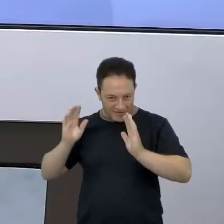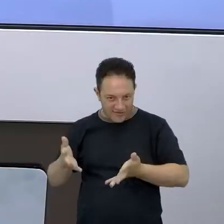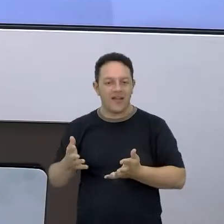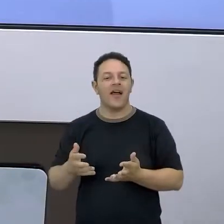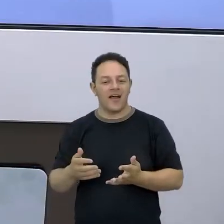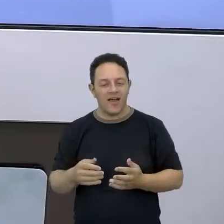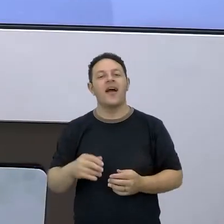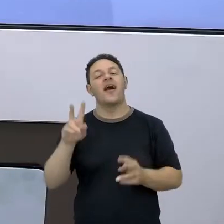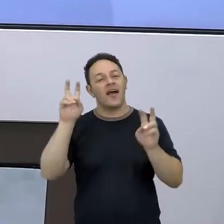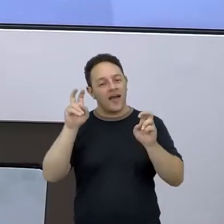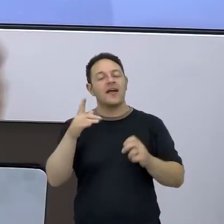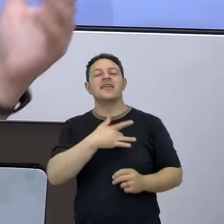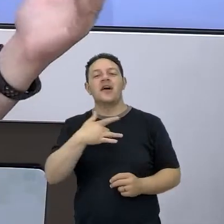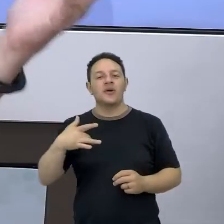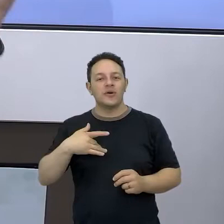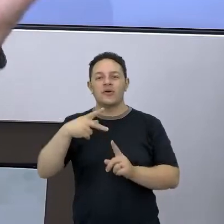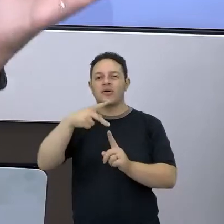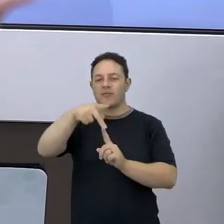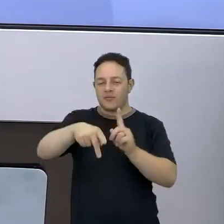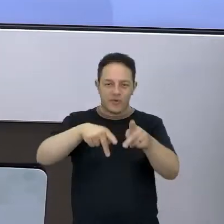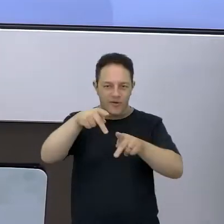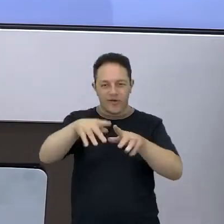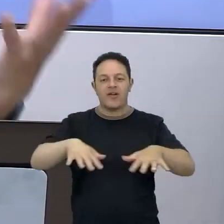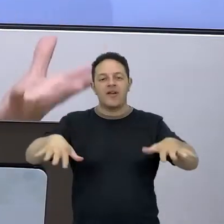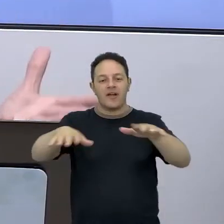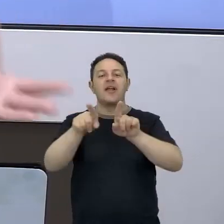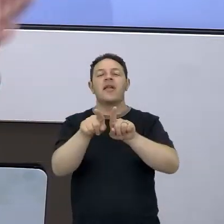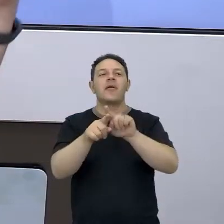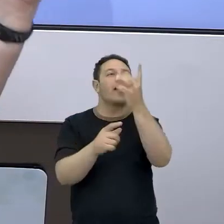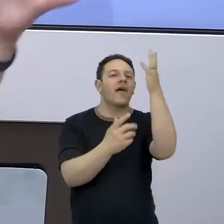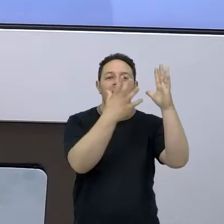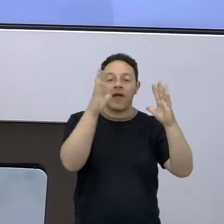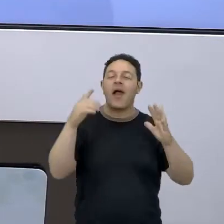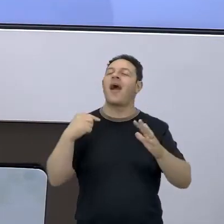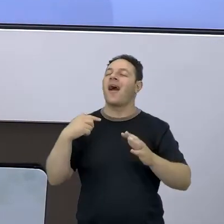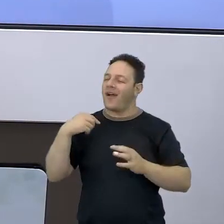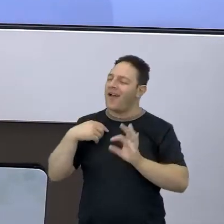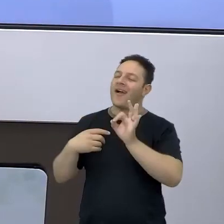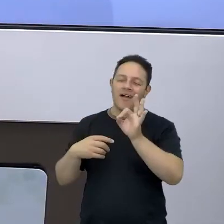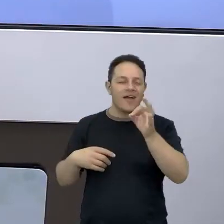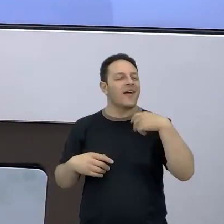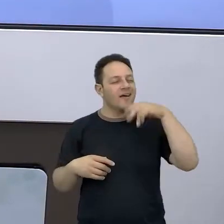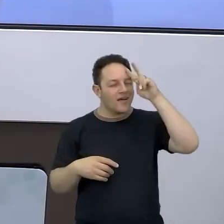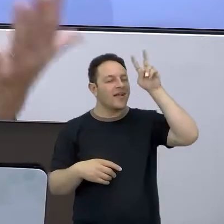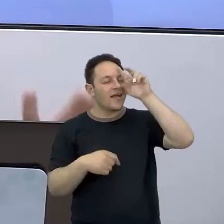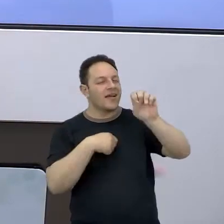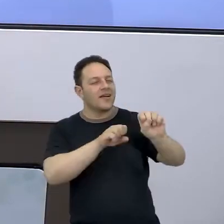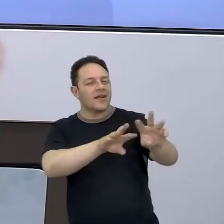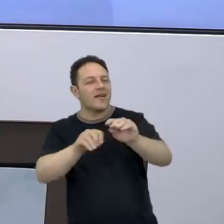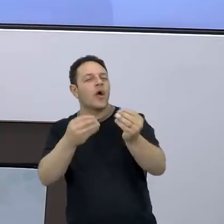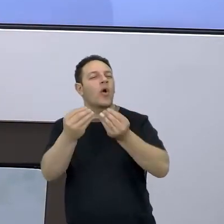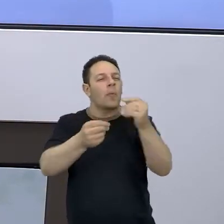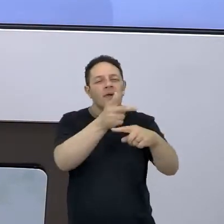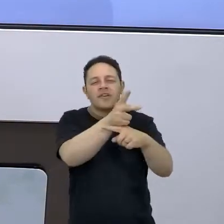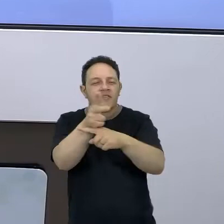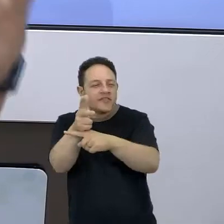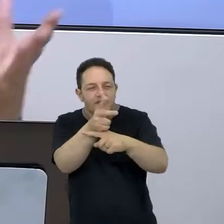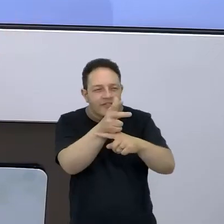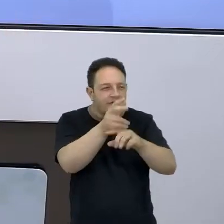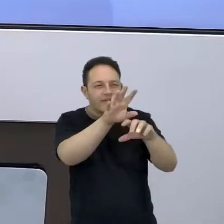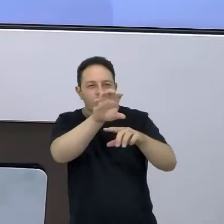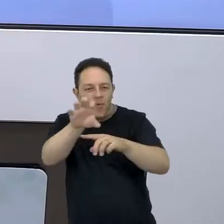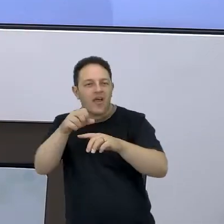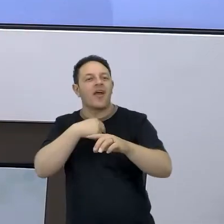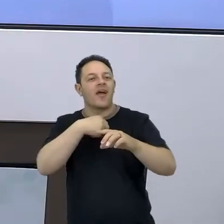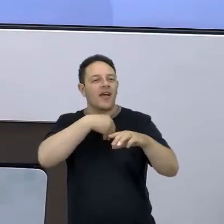Saúde Estatística Pública e na Meio Saúde Ambiente, Pública. que eu mostrei como gravava um vídeo, né? Eu dei as Exato. dicas Então já de como tem- gravar um bom vídeo, de como tem que ser o